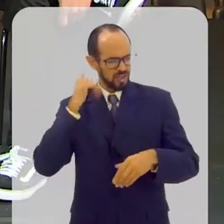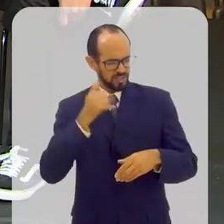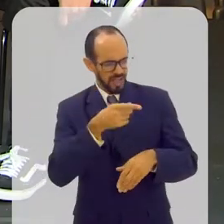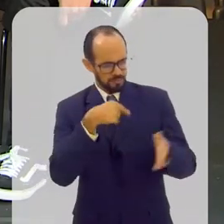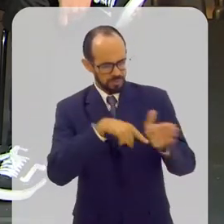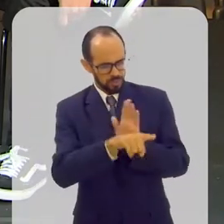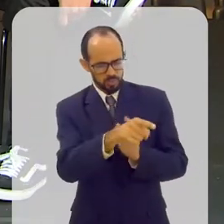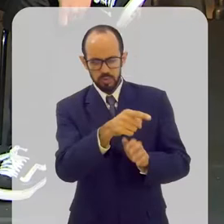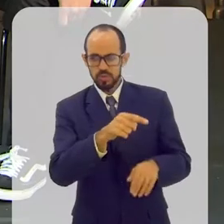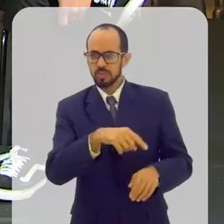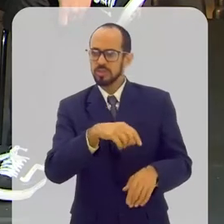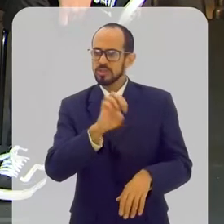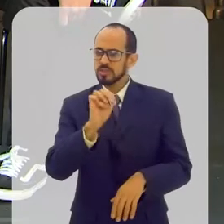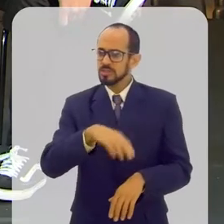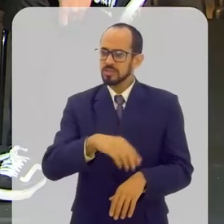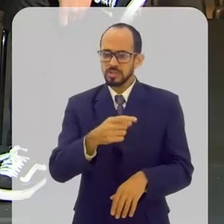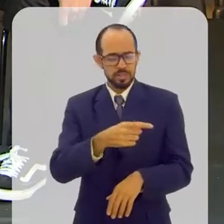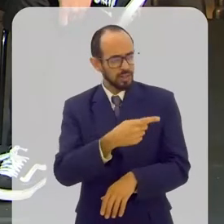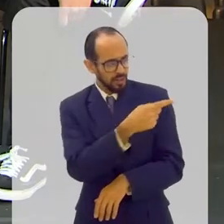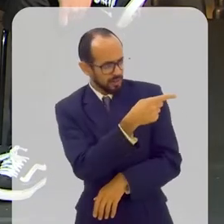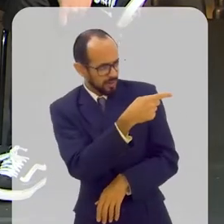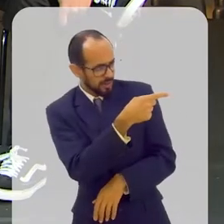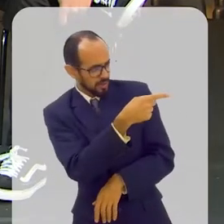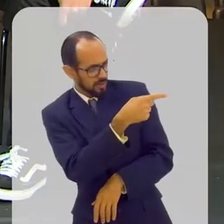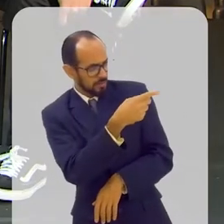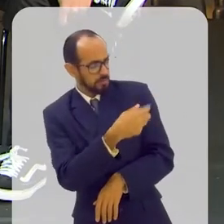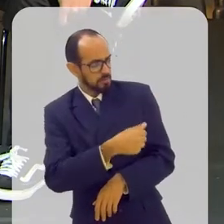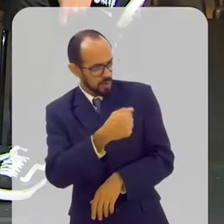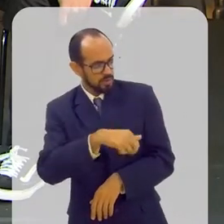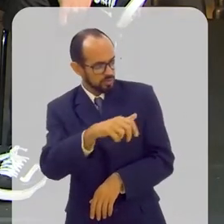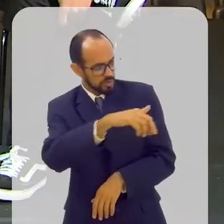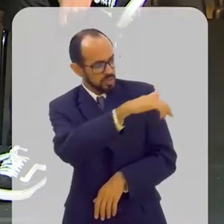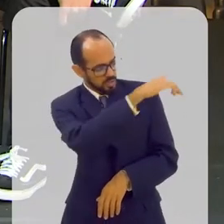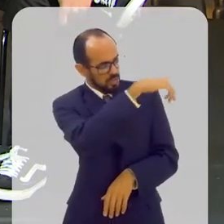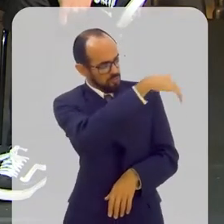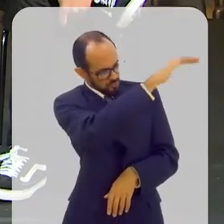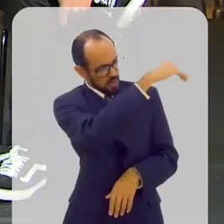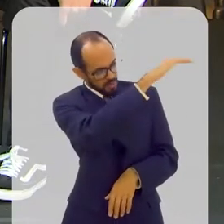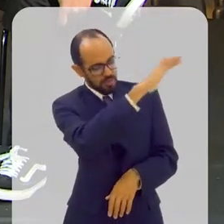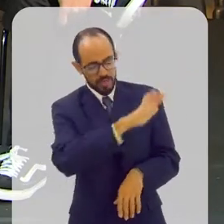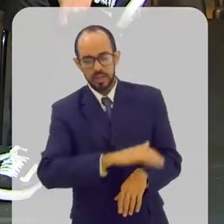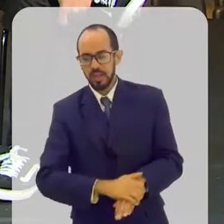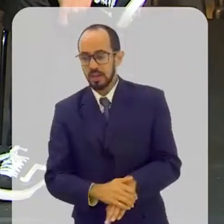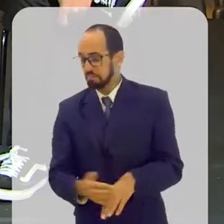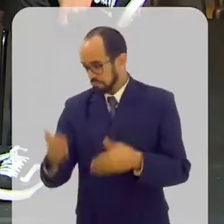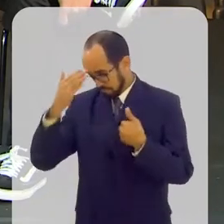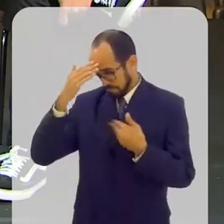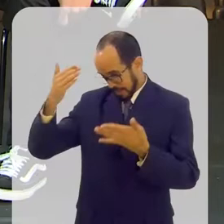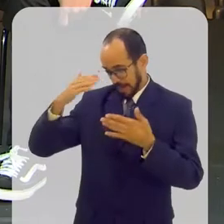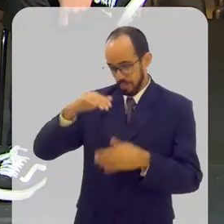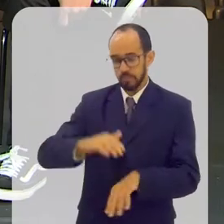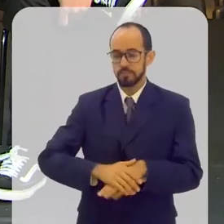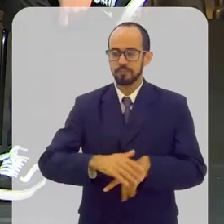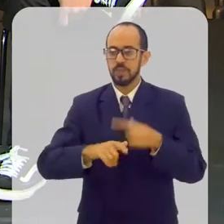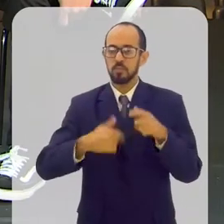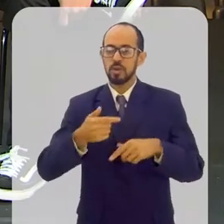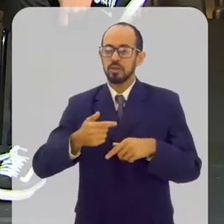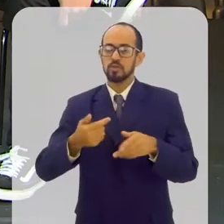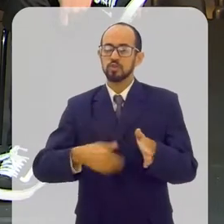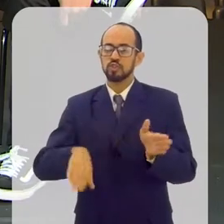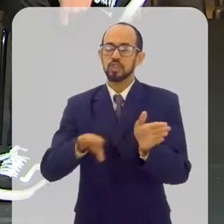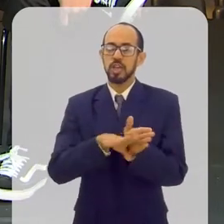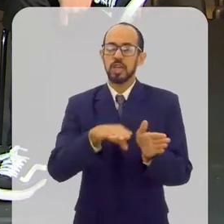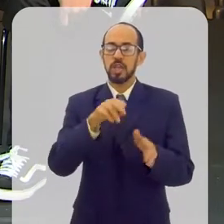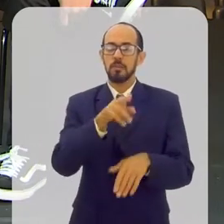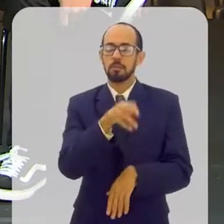dizer? Ela, claro, minha filha, sai ali, ó, pode sair, seguir aqui. Eu falei, ah, muito obrigado, saí e tal, sei o que. Aí eu olhei o padre, cheguei lá na frente,